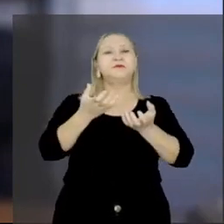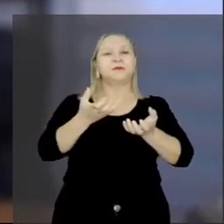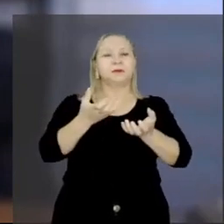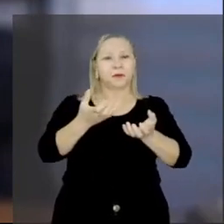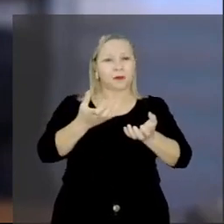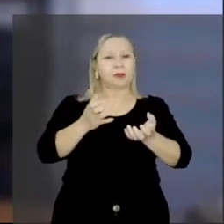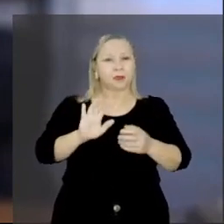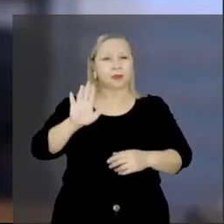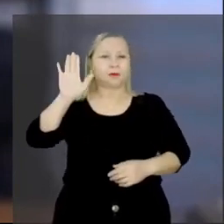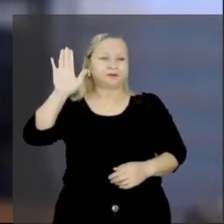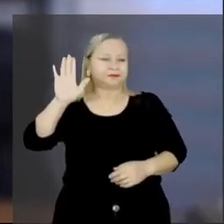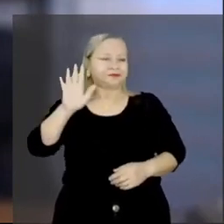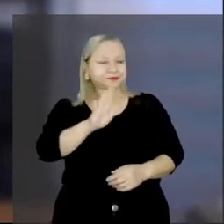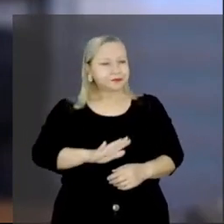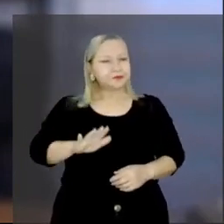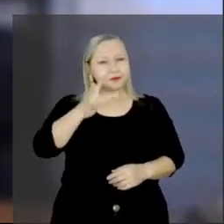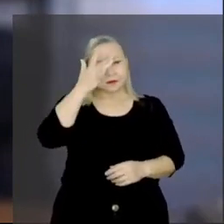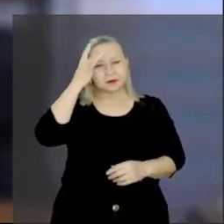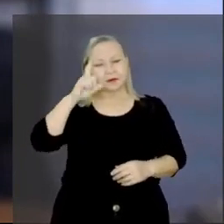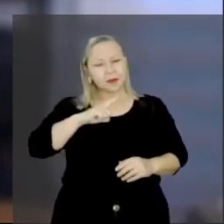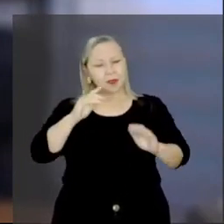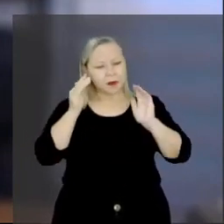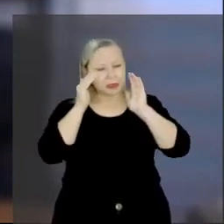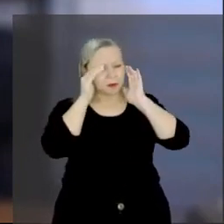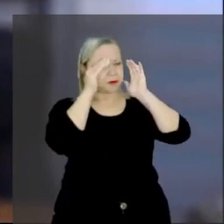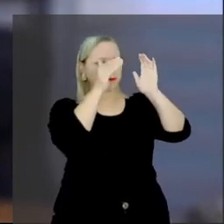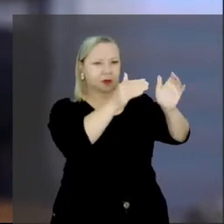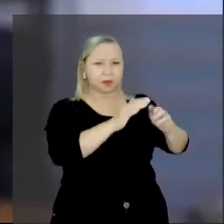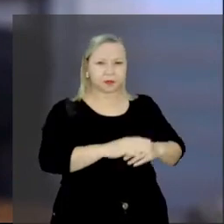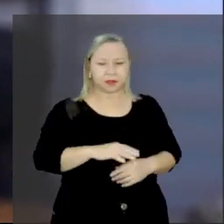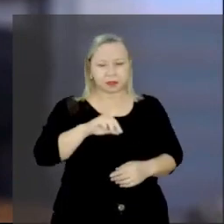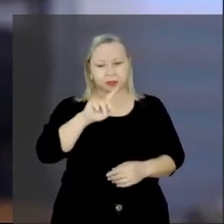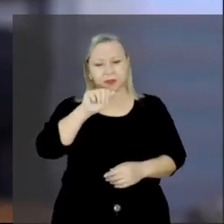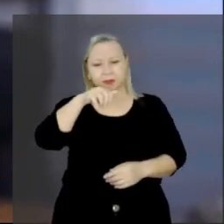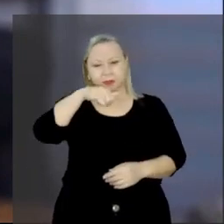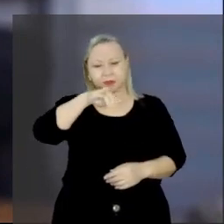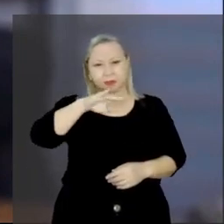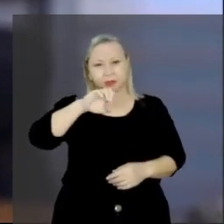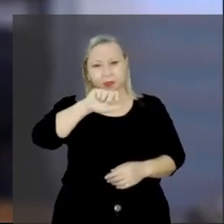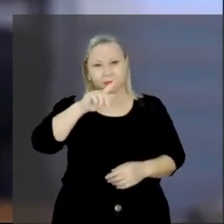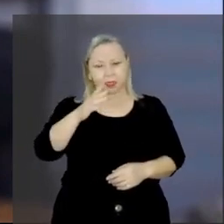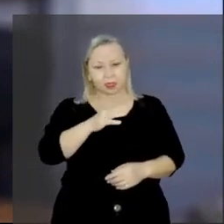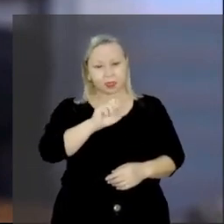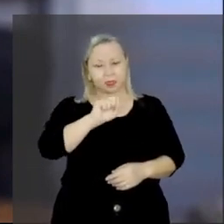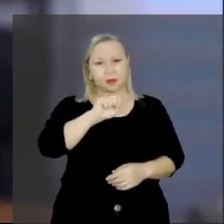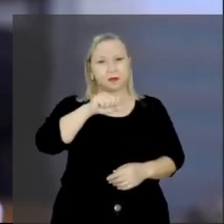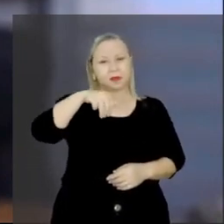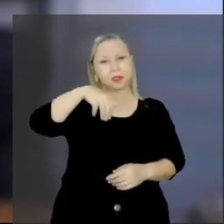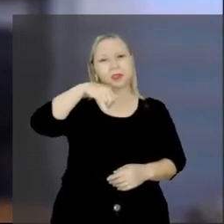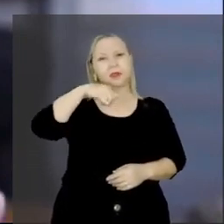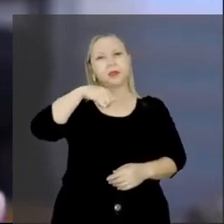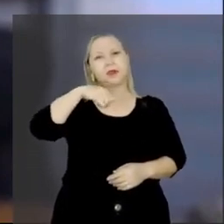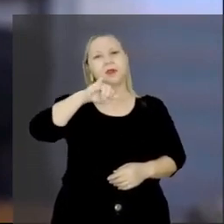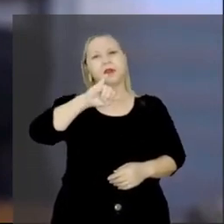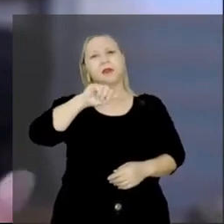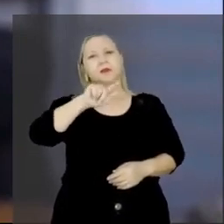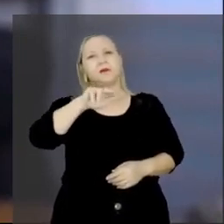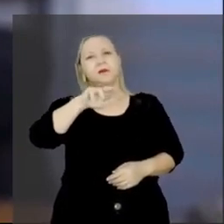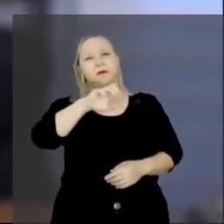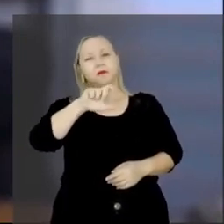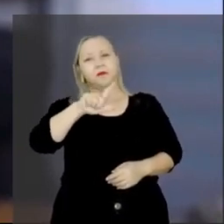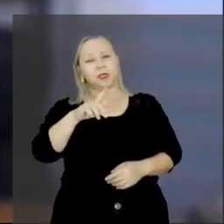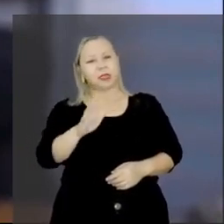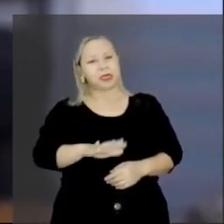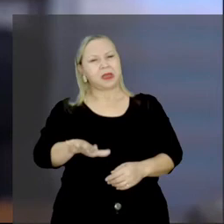minha opinião, vexatória, lançando o candidato a prefeito de Belo Horizonte, quando na verdade seria melhor a gente ter construído logo